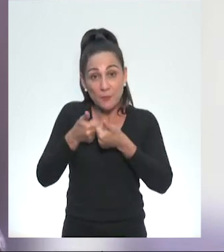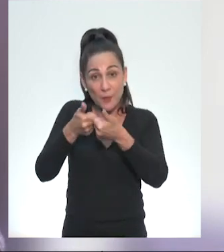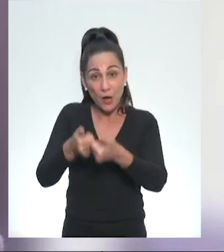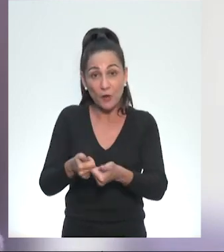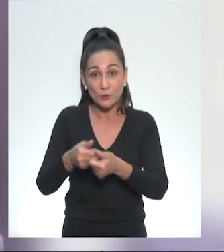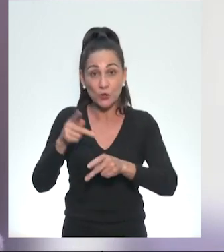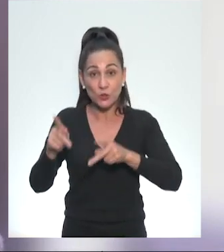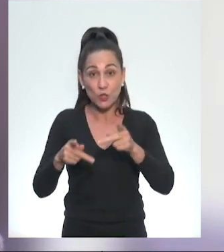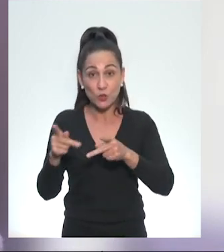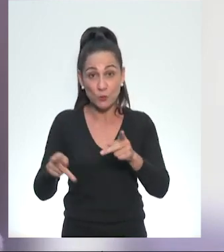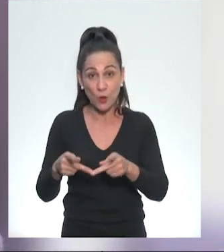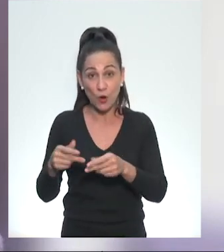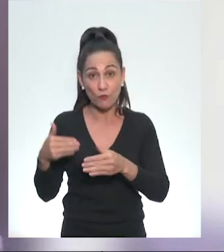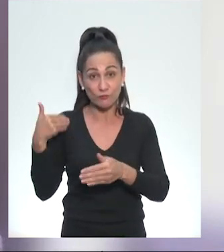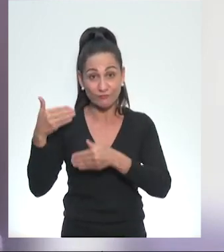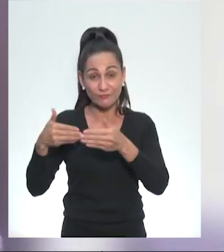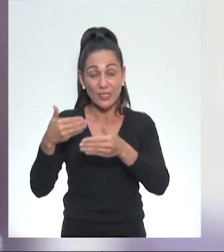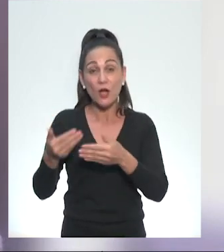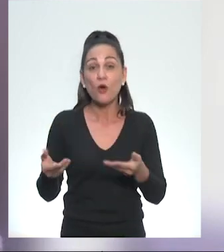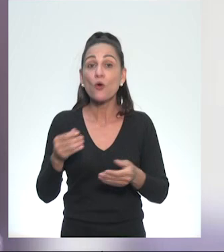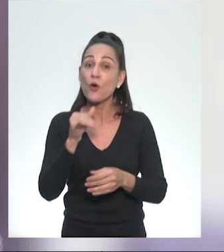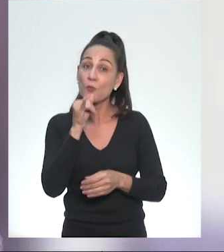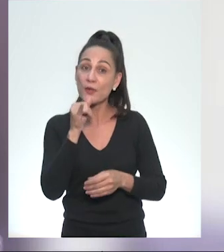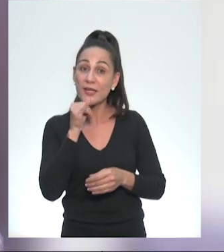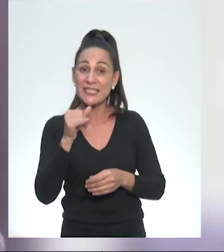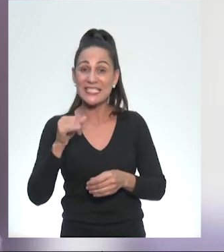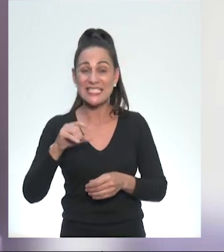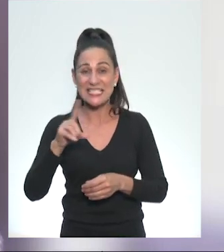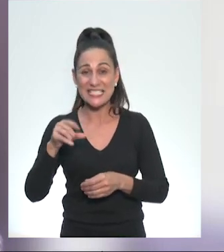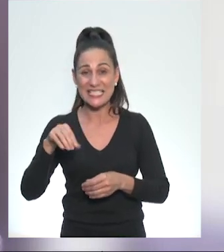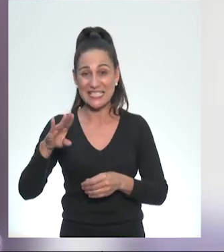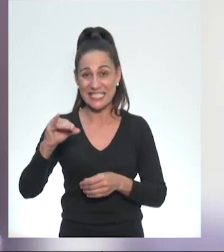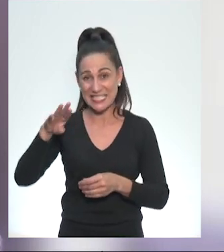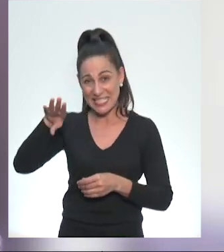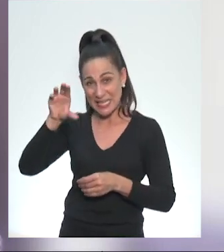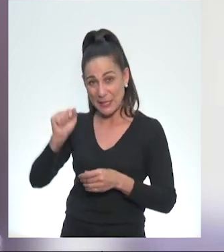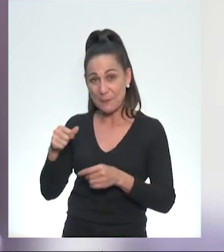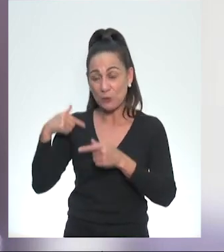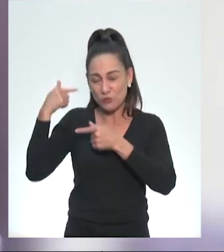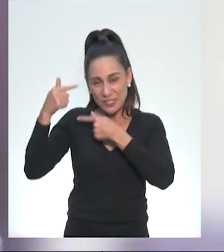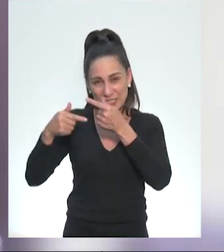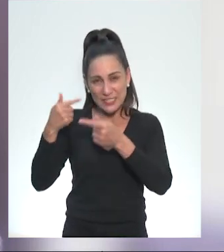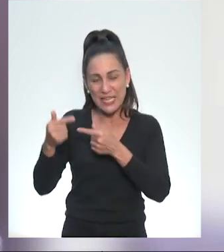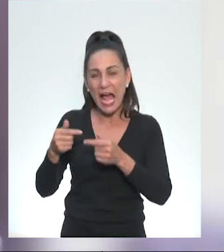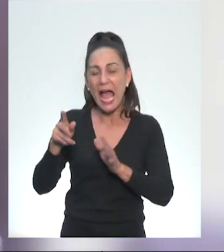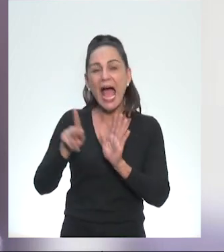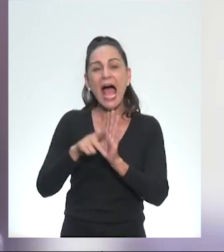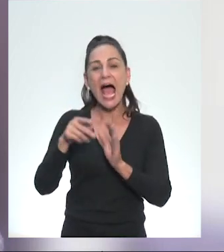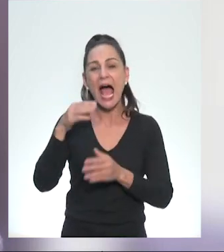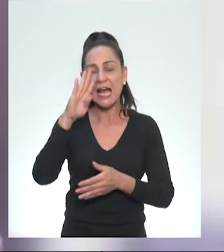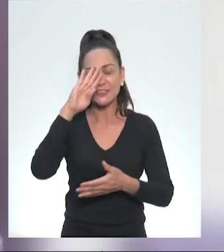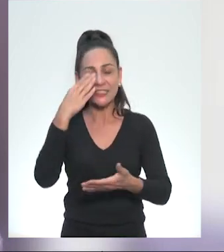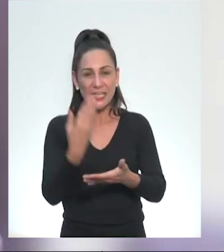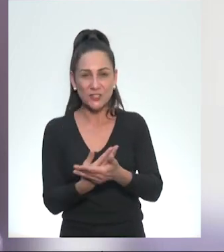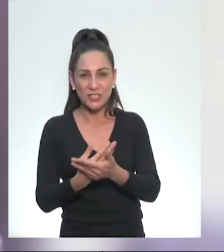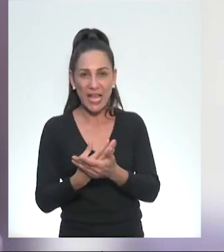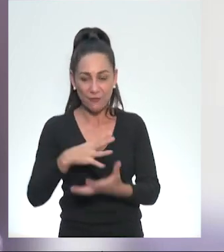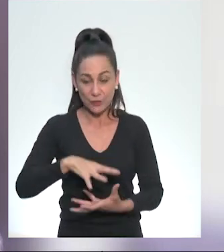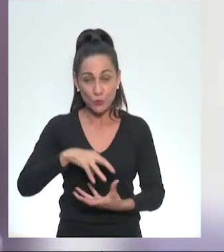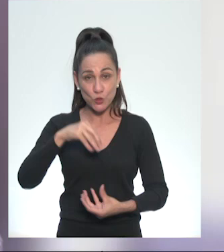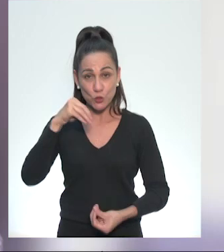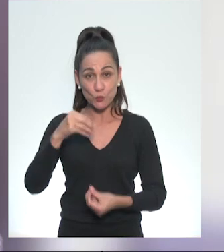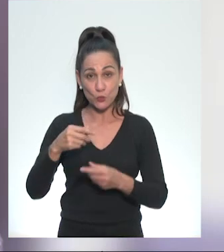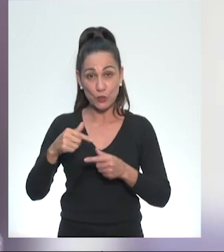nossos povos originários, né? Como, por exemplo, o Zimba, que cultuavam os ancestrais e acreditavam aí nos espíritos de